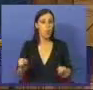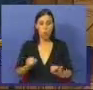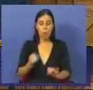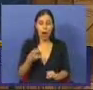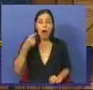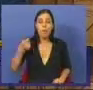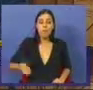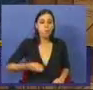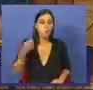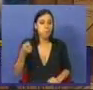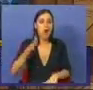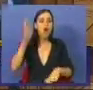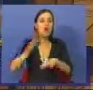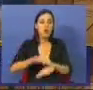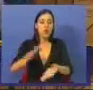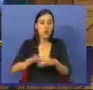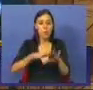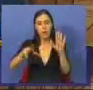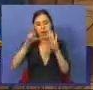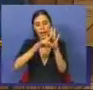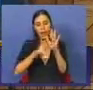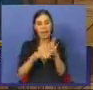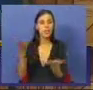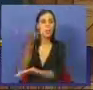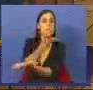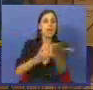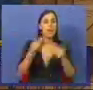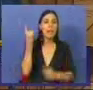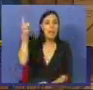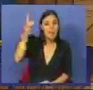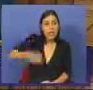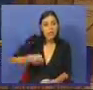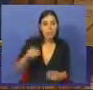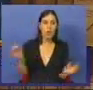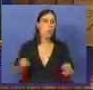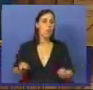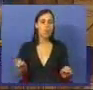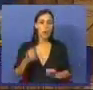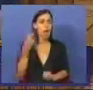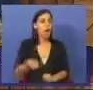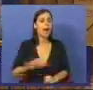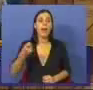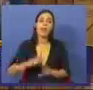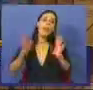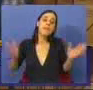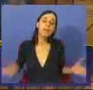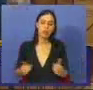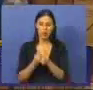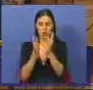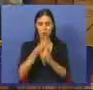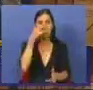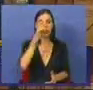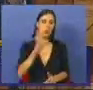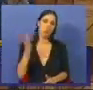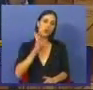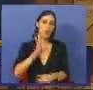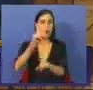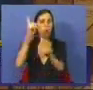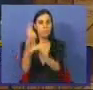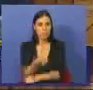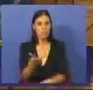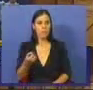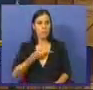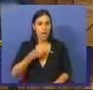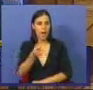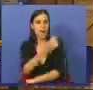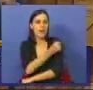de arrendamento é culpa das regras de mercado que impuseram que não haja arrendamento e, portanto, todas as pessoas são obrigadas a comprar